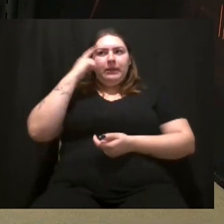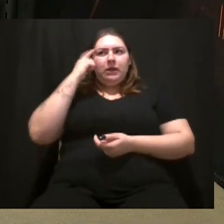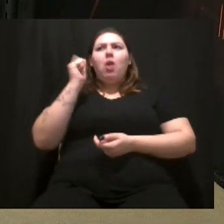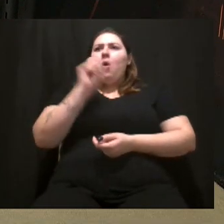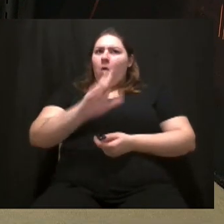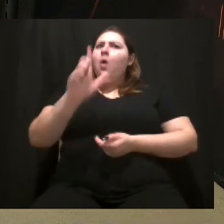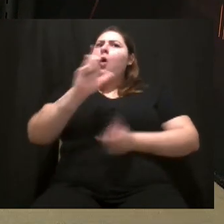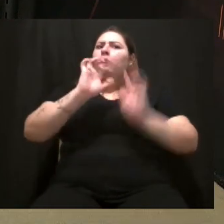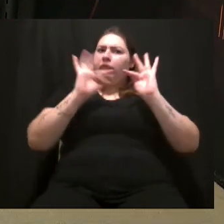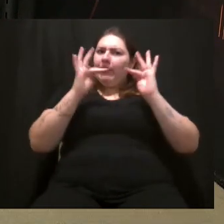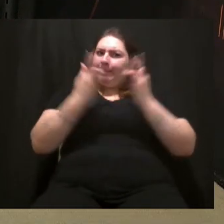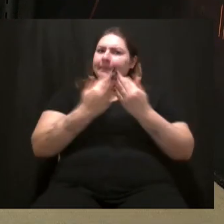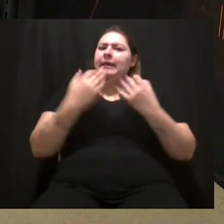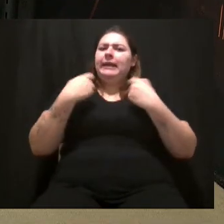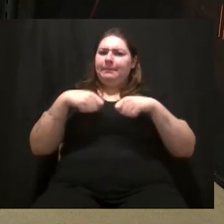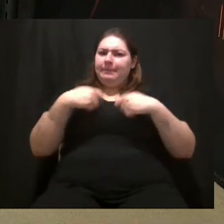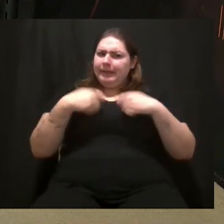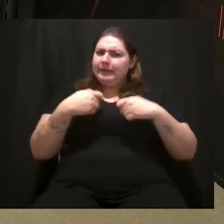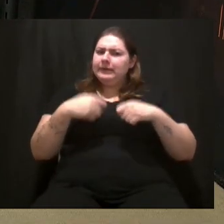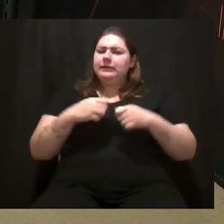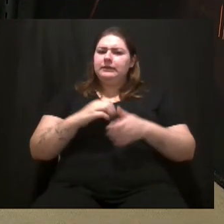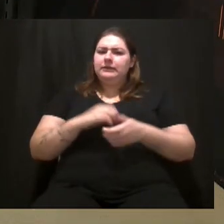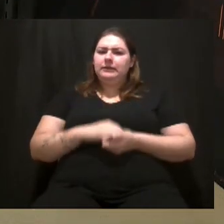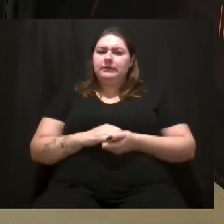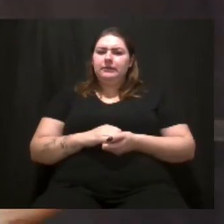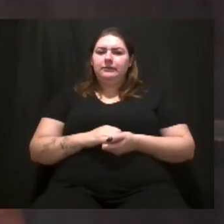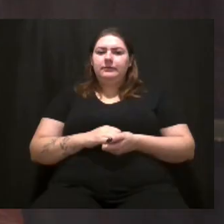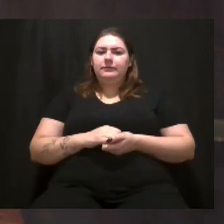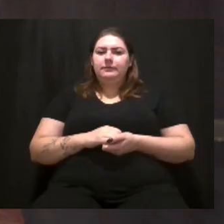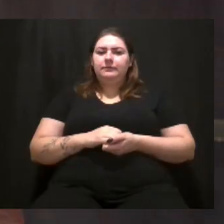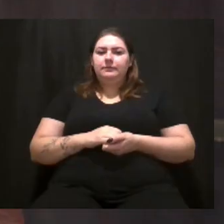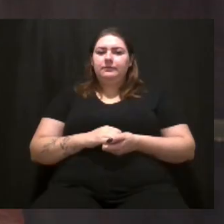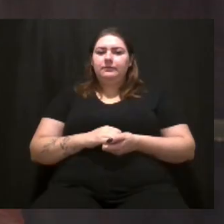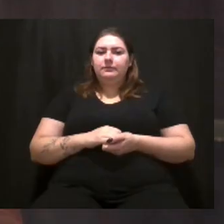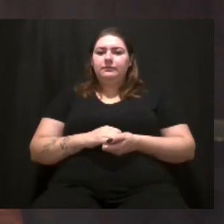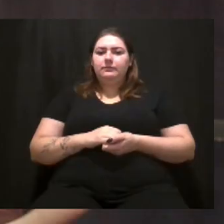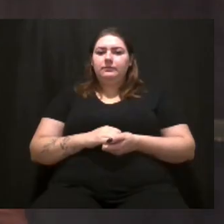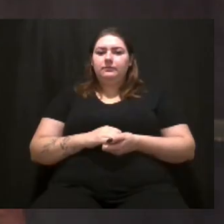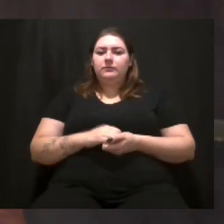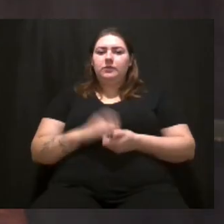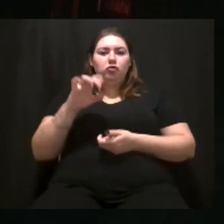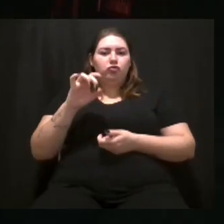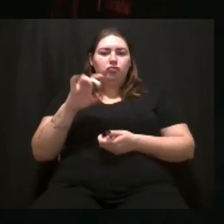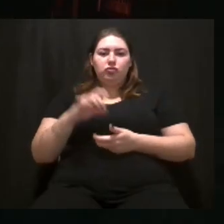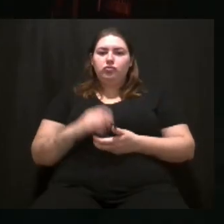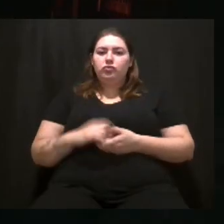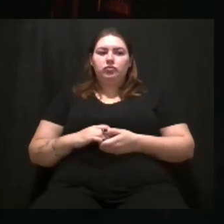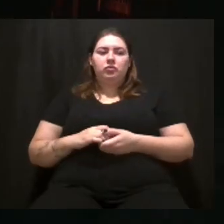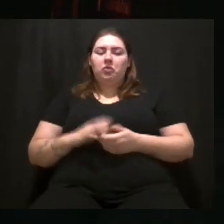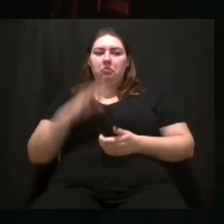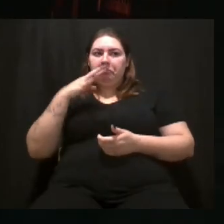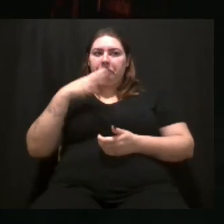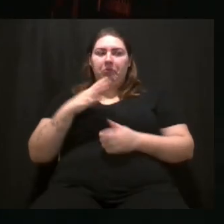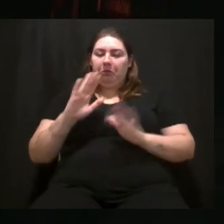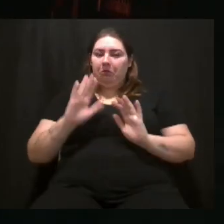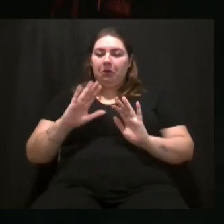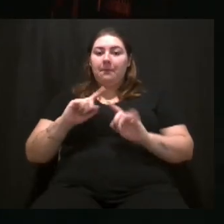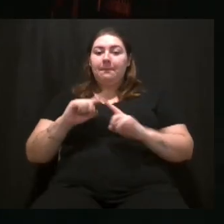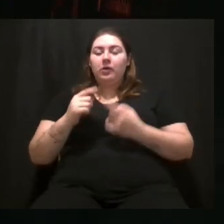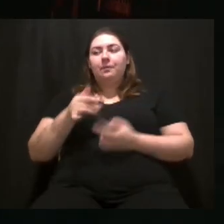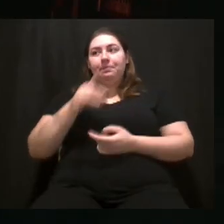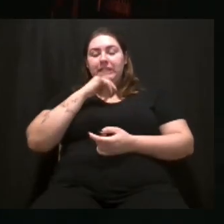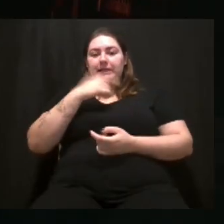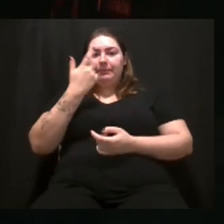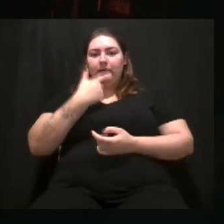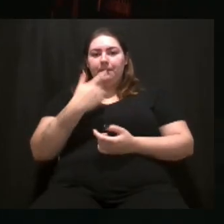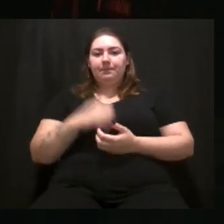essa necessidade. Precisam. Não é desvalorizando também claro que não. A escola. Exatamente. Que eu, por exemplo, a minha filha com 2